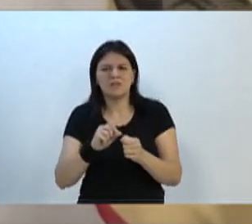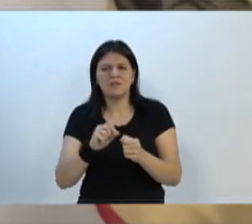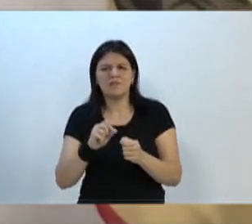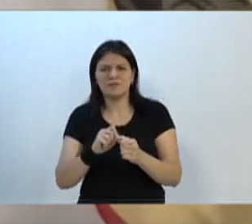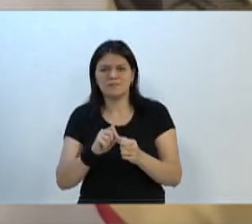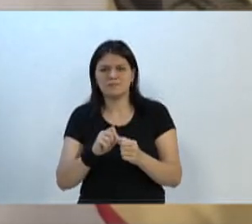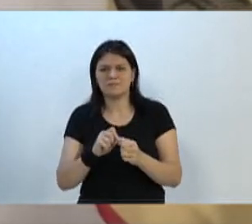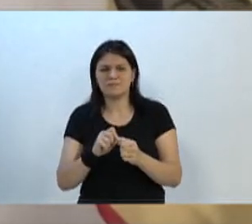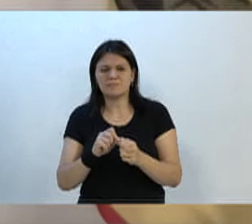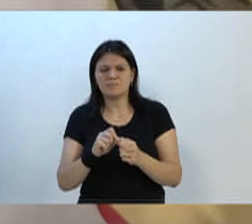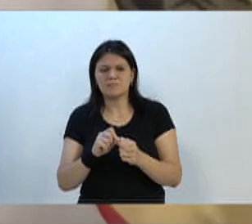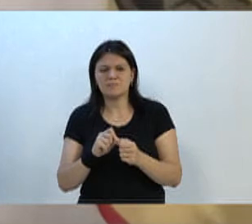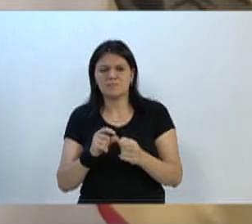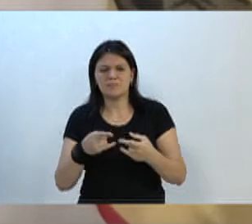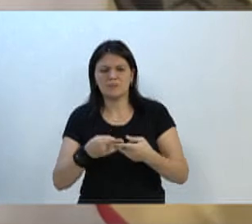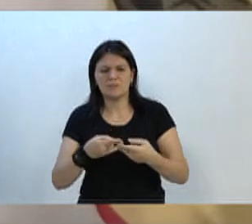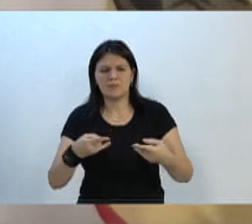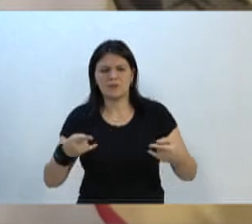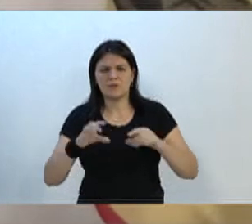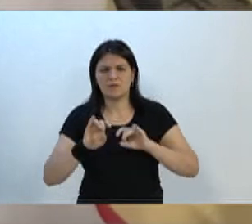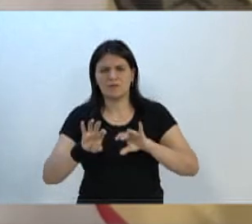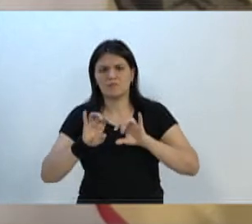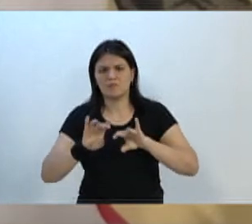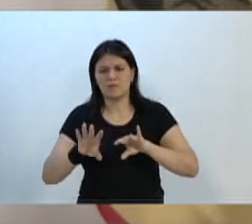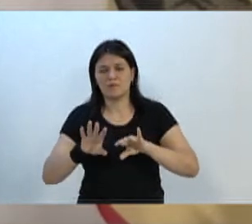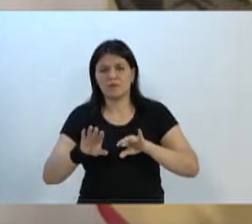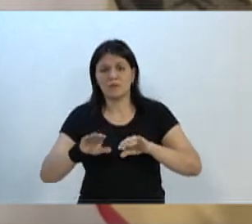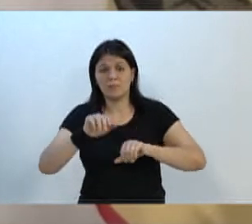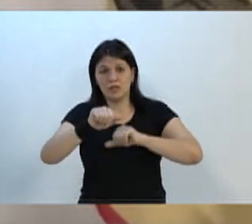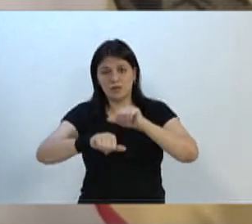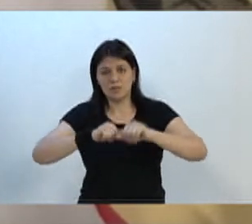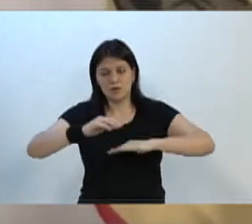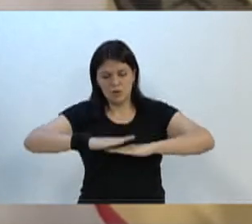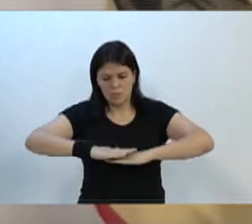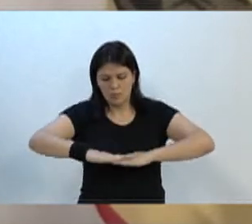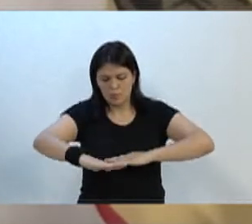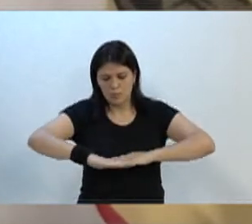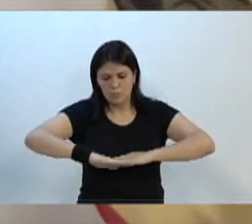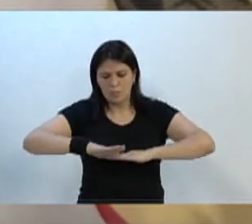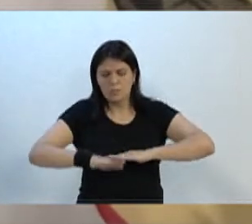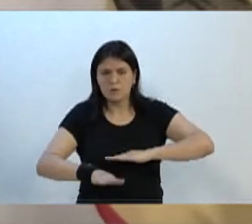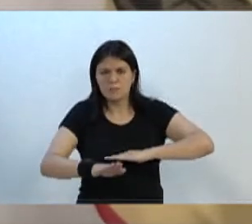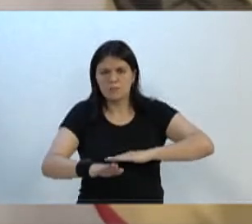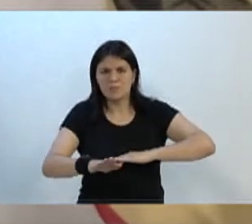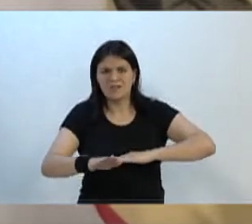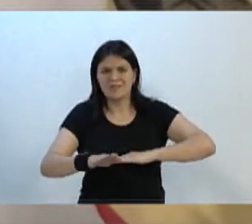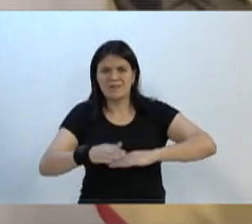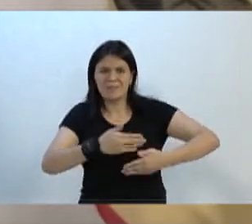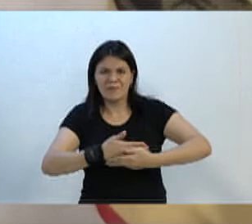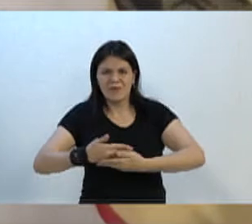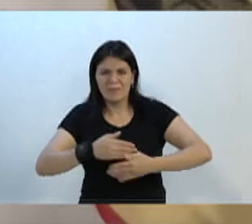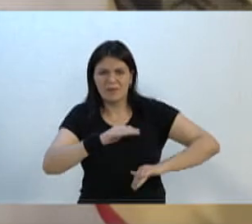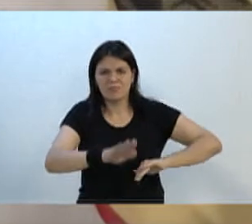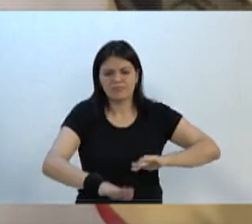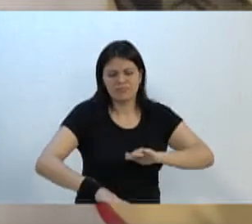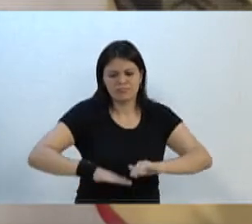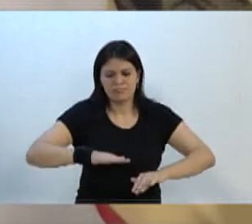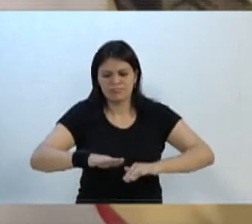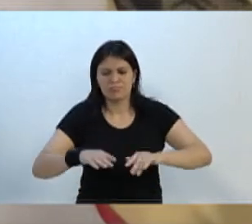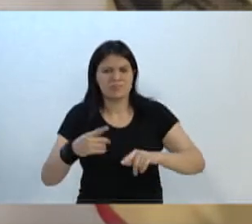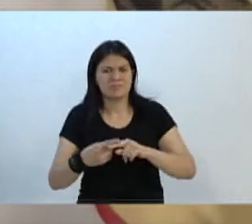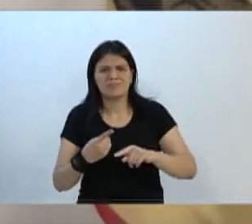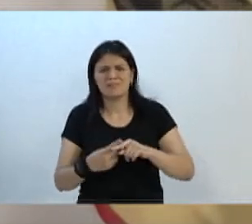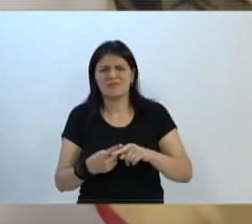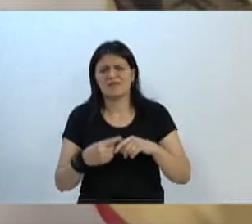fazendo rifa para trocar o piso laminado do pessoal do da creche onde os crianças engatinham porque o piso de lá